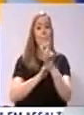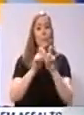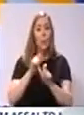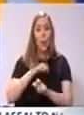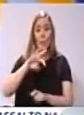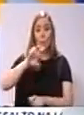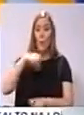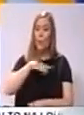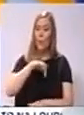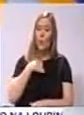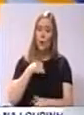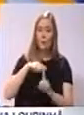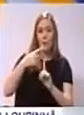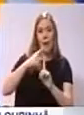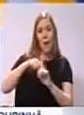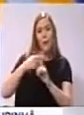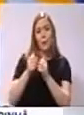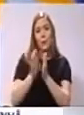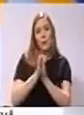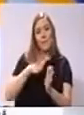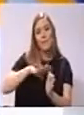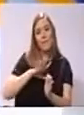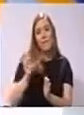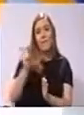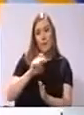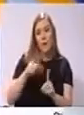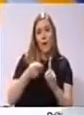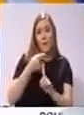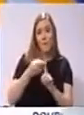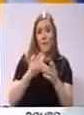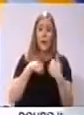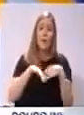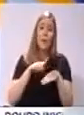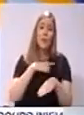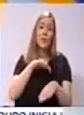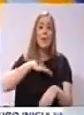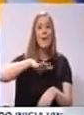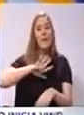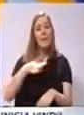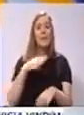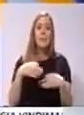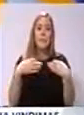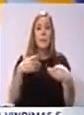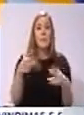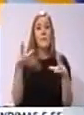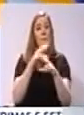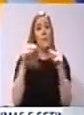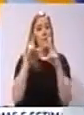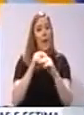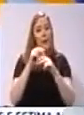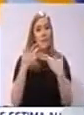nossa região que todos os anos fazem questão de vir à Agrival e, portanto, procuramos sempre ter esse fator de inovação e de